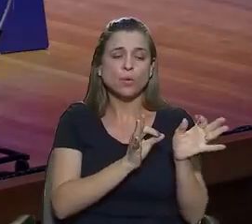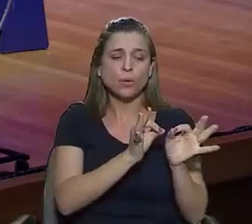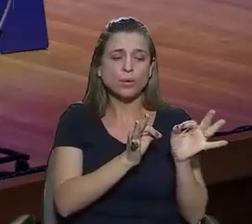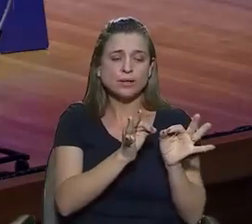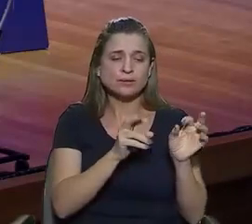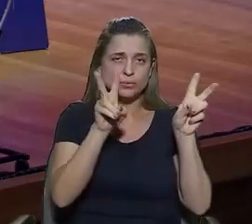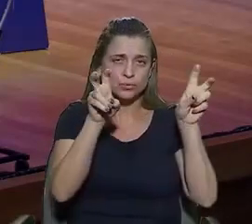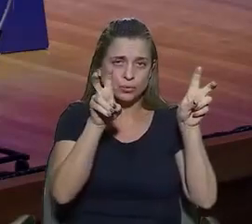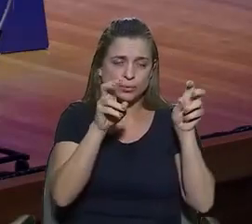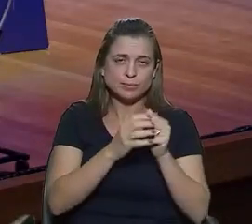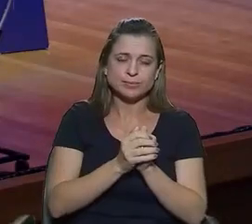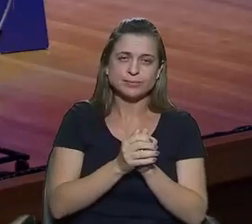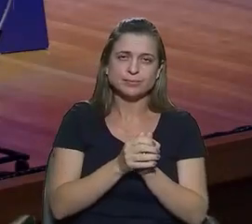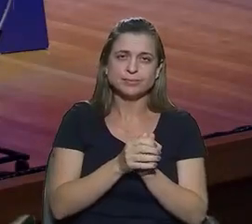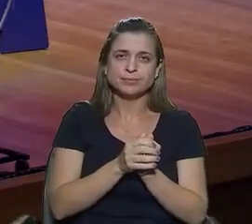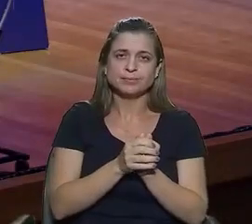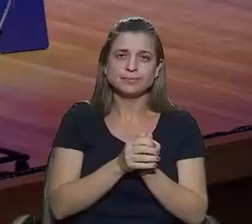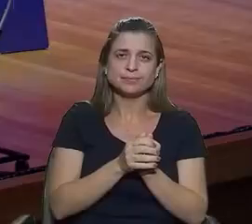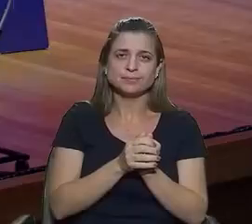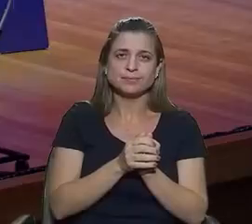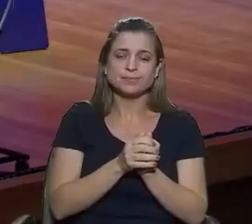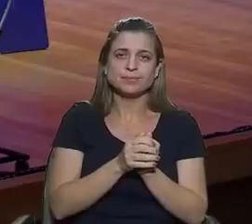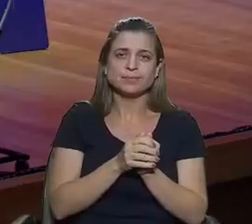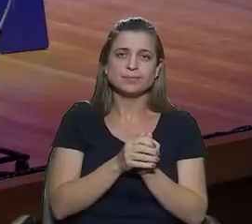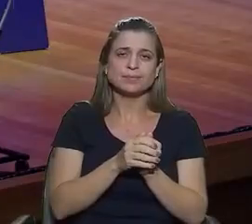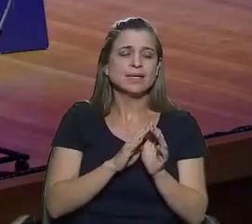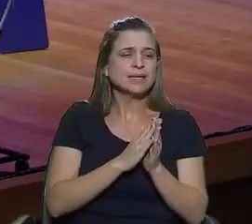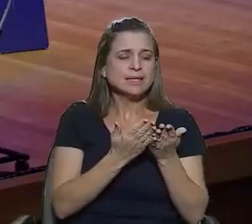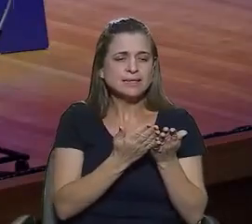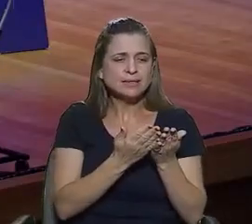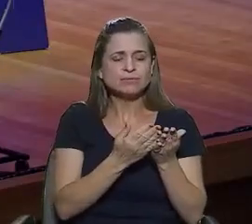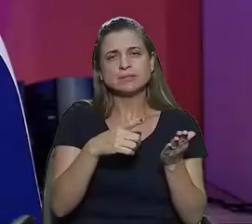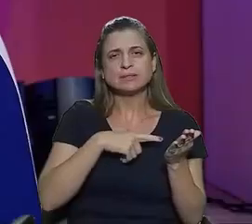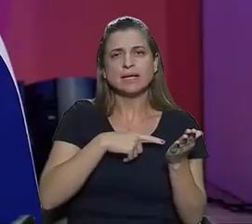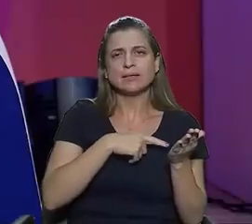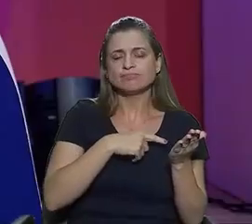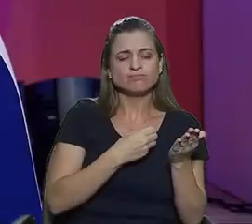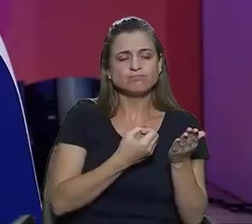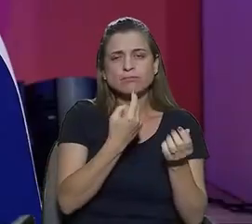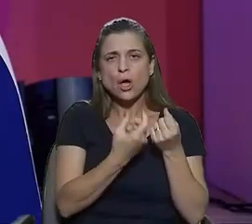esse assunto. E livros, tem algumas coisas, eu escrevo